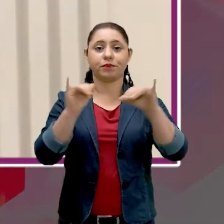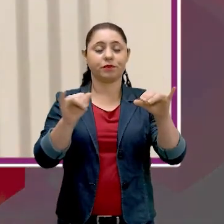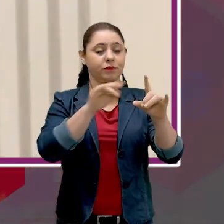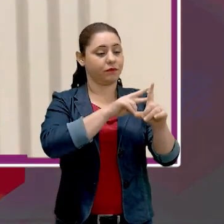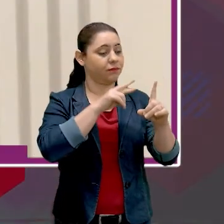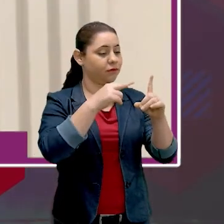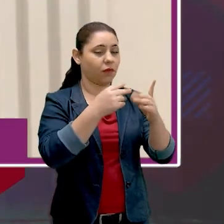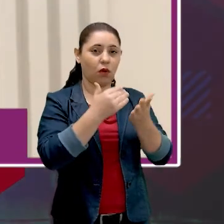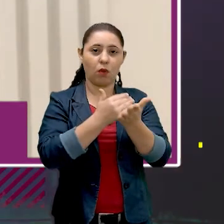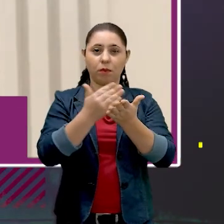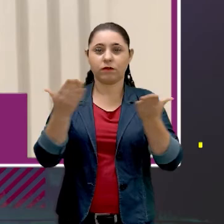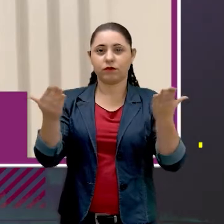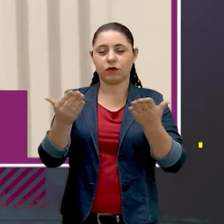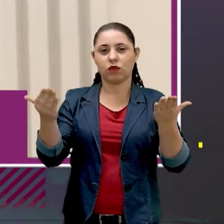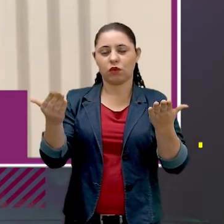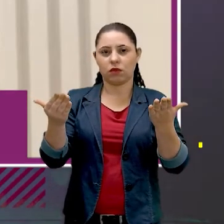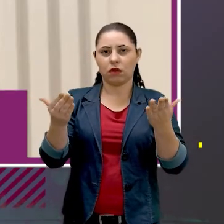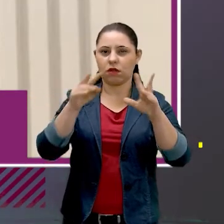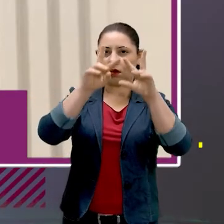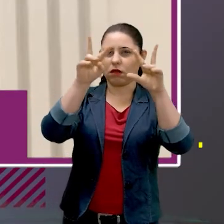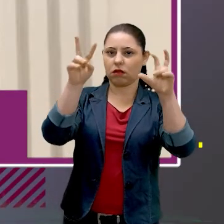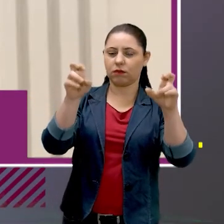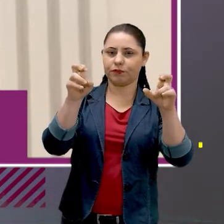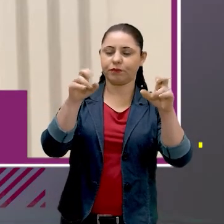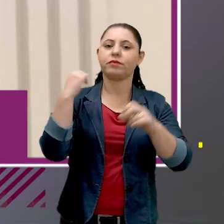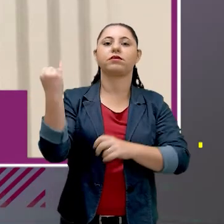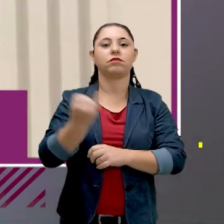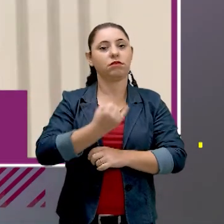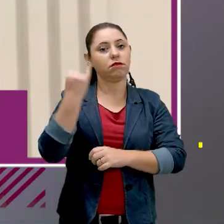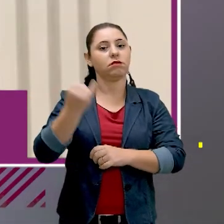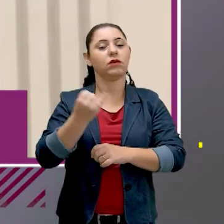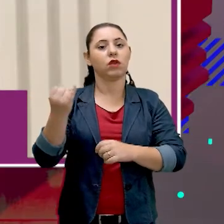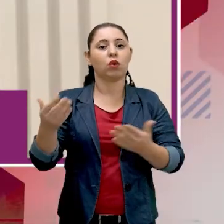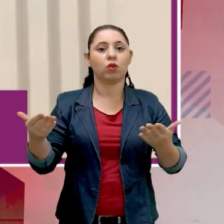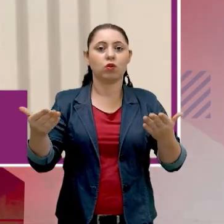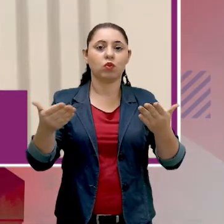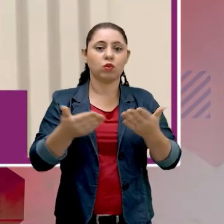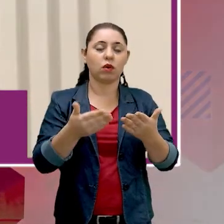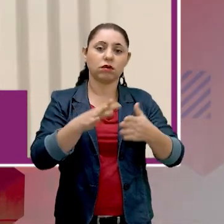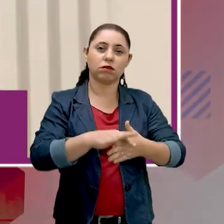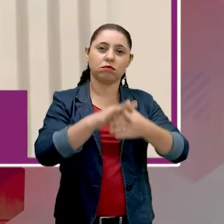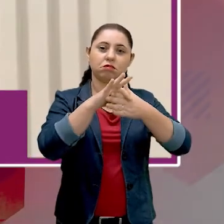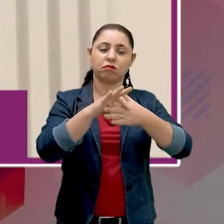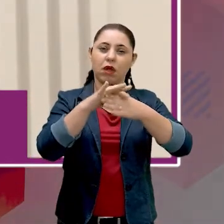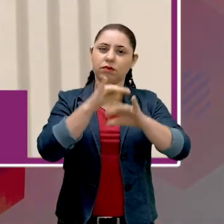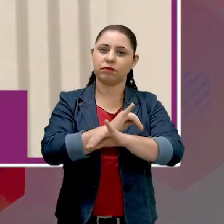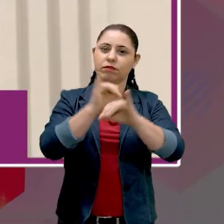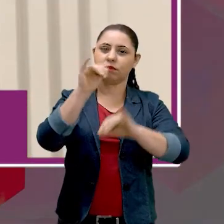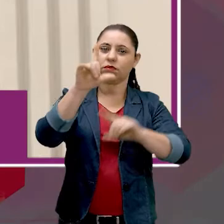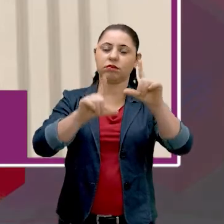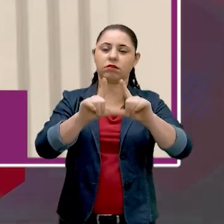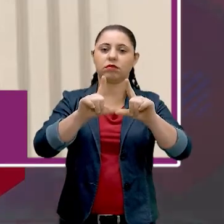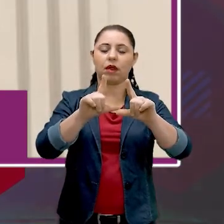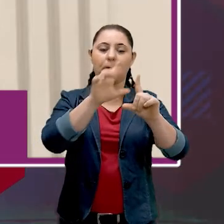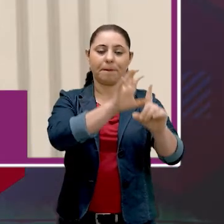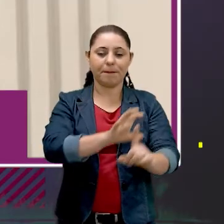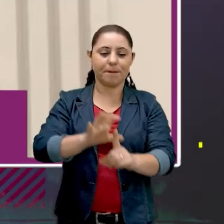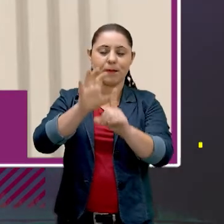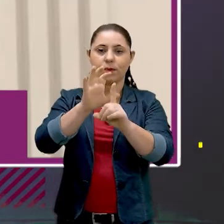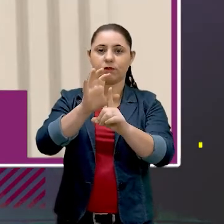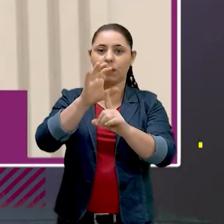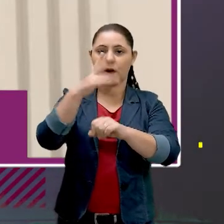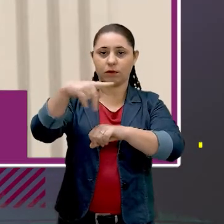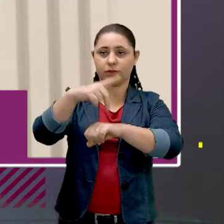programa Perspectiva está no ar e aqui a gente trata de assuntos relevantes, atuais, em evidência na mídia, e também com